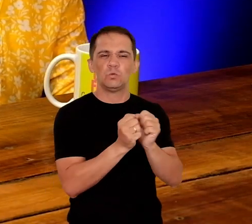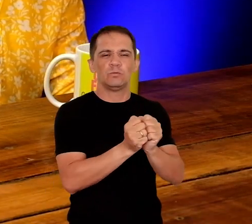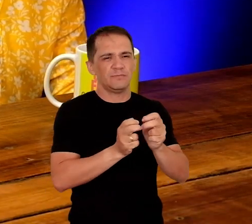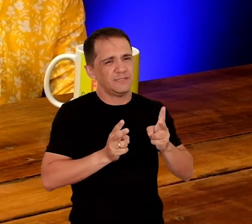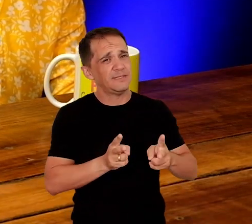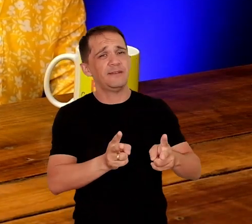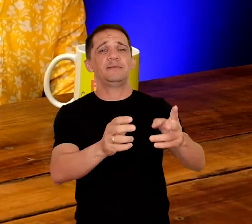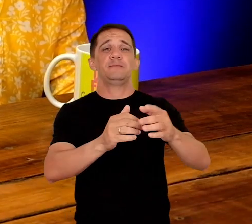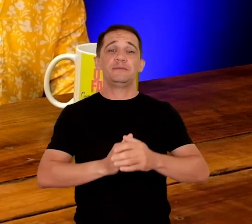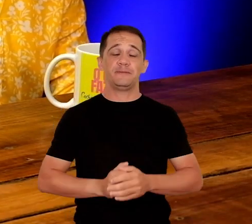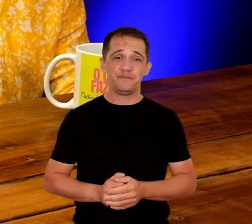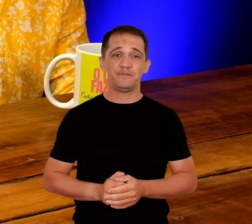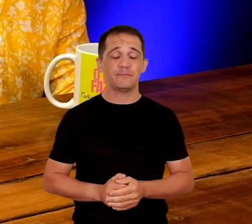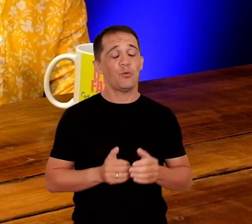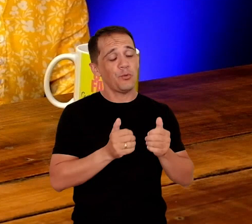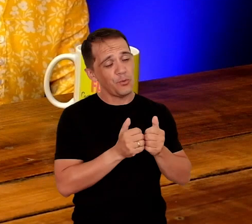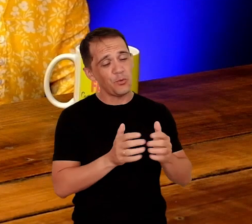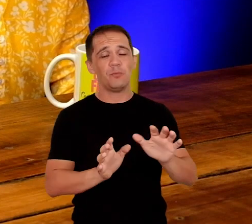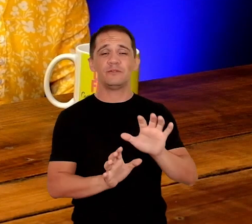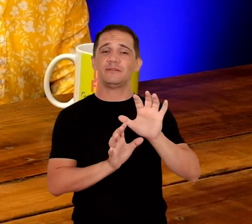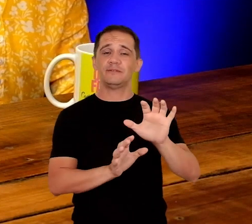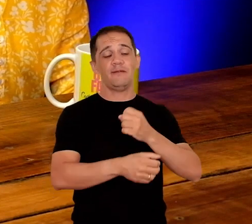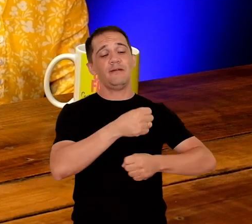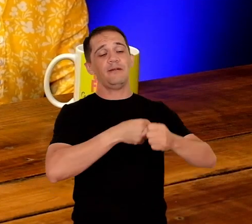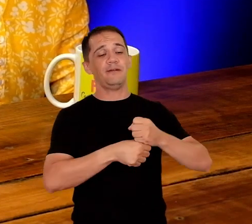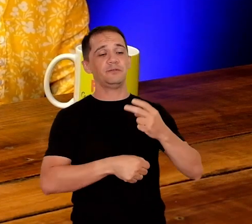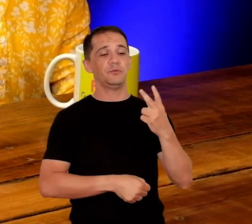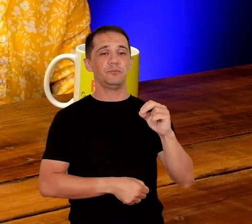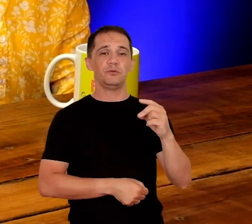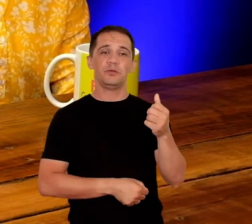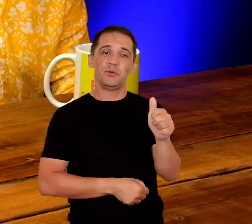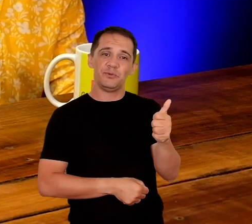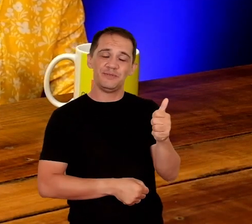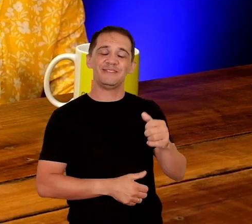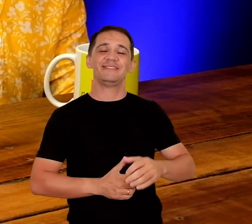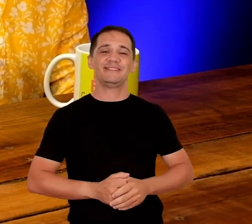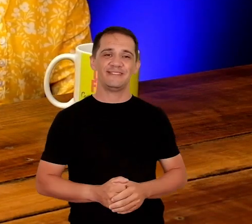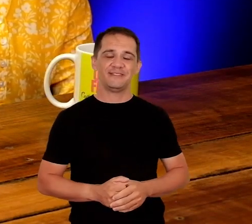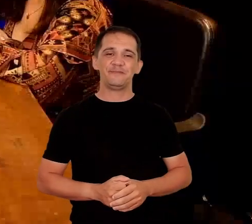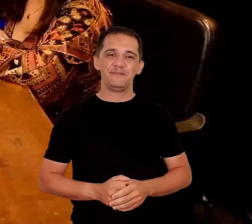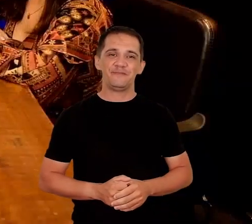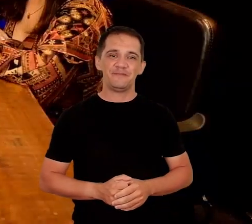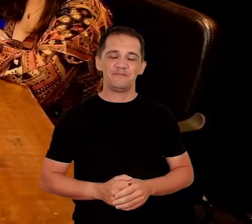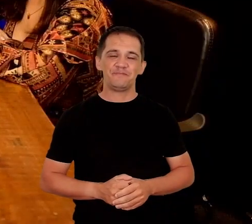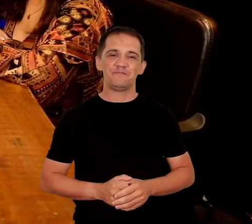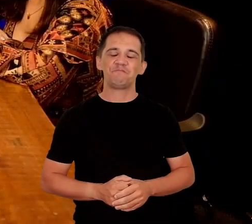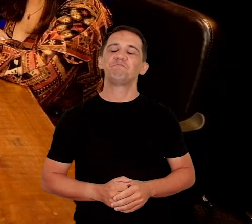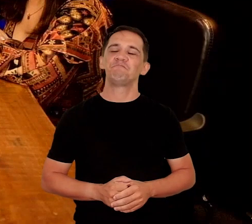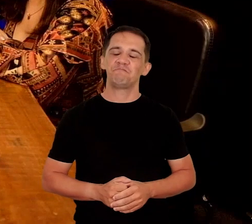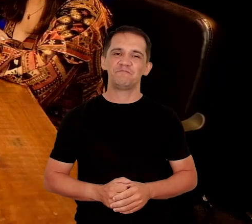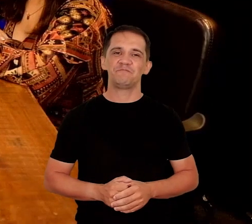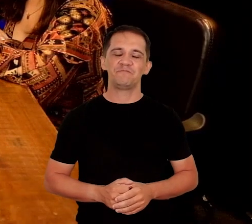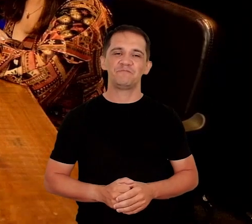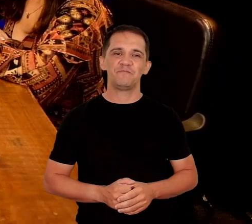participar na comunidade surda, ter mais contato também. E esse foi o nosso início, né? 2011, março de 2011. Isso. Ali vocês começaram a se inserir